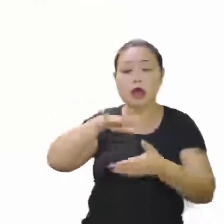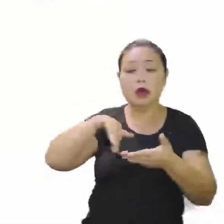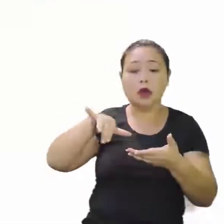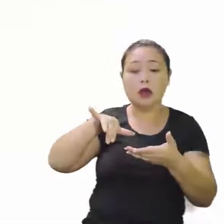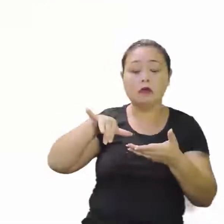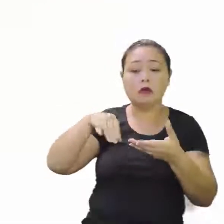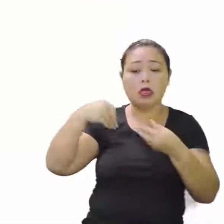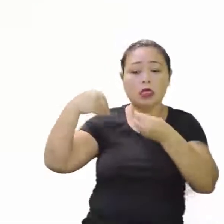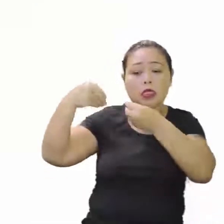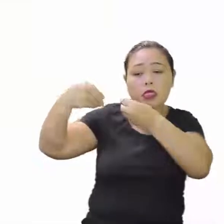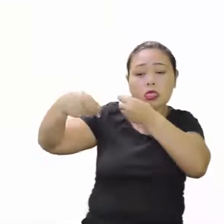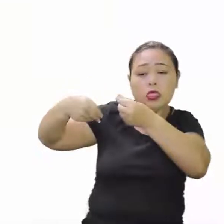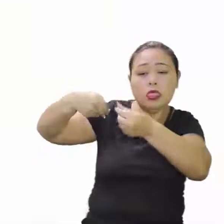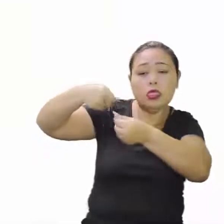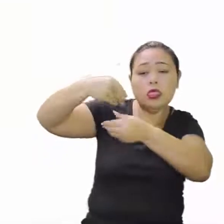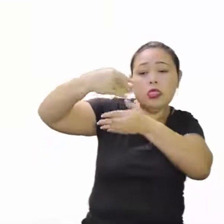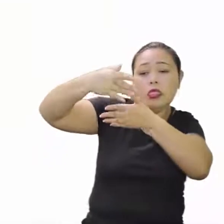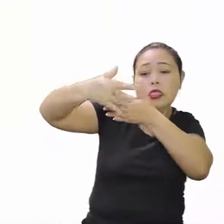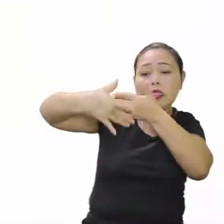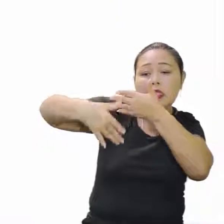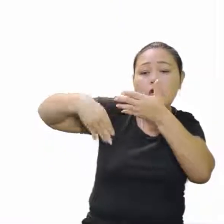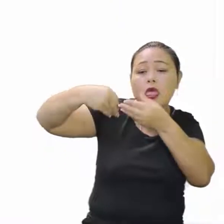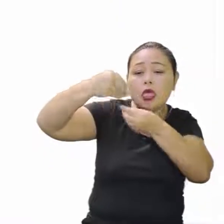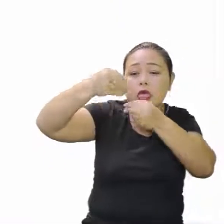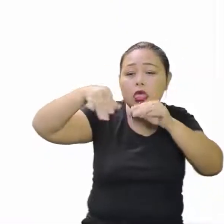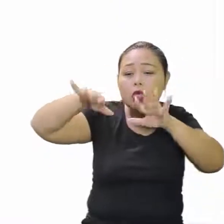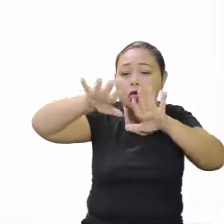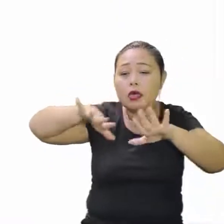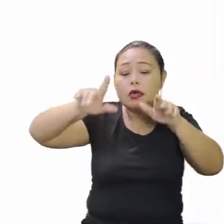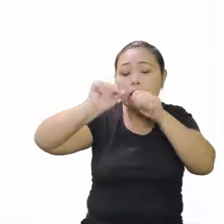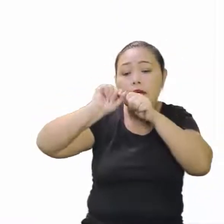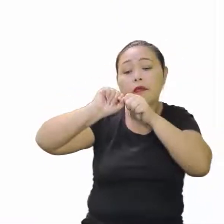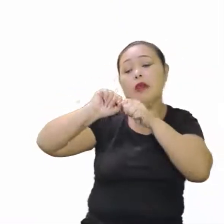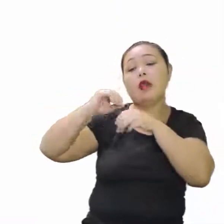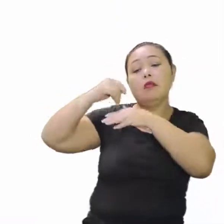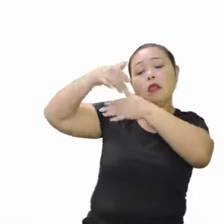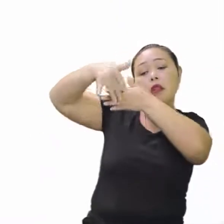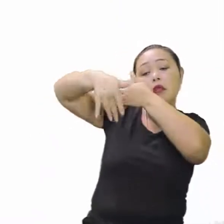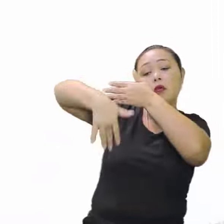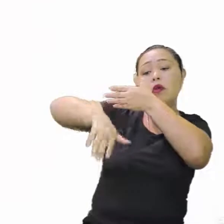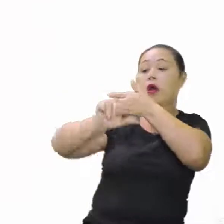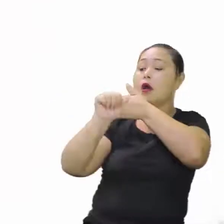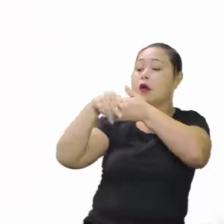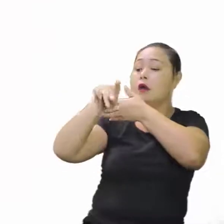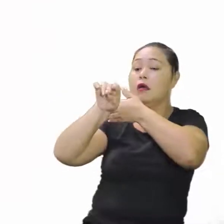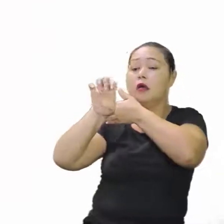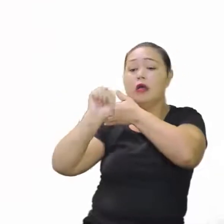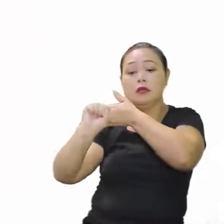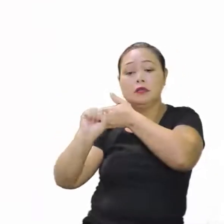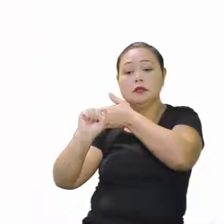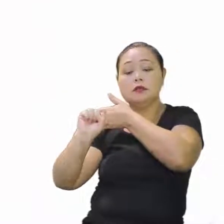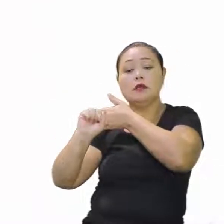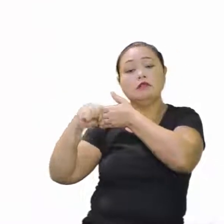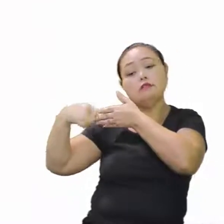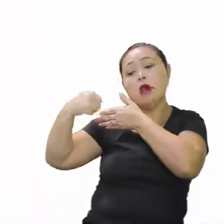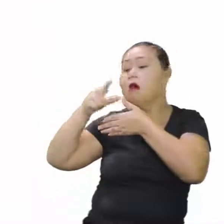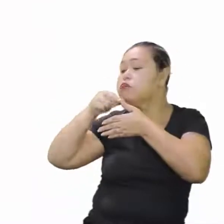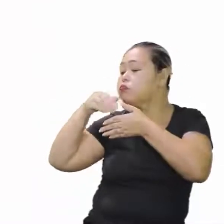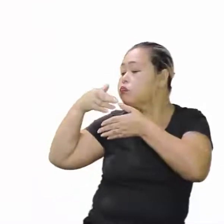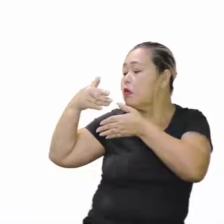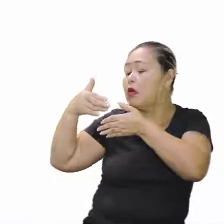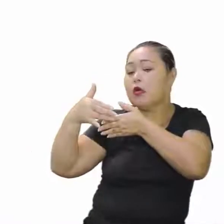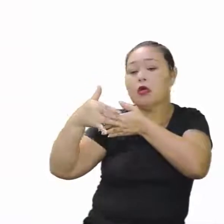é porque vem lá da Cordilheira dos Andes. Cordilheira dos Andes. Essa